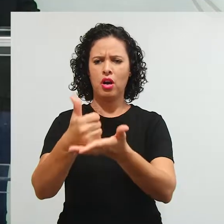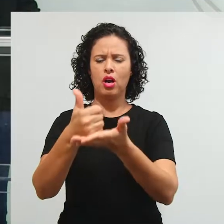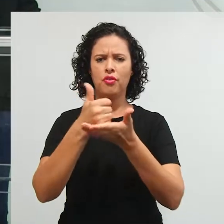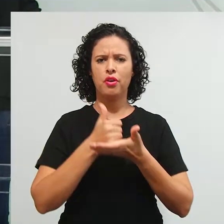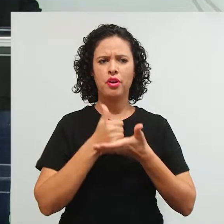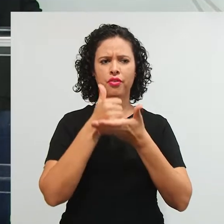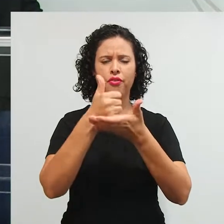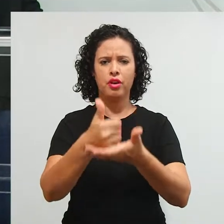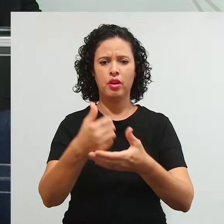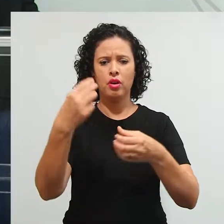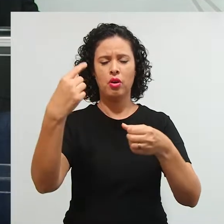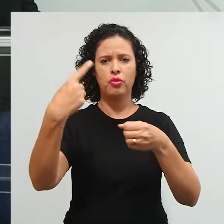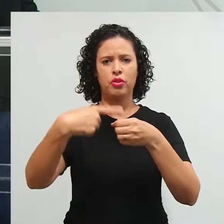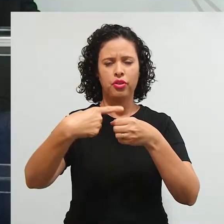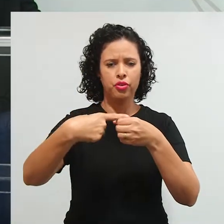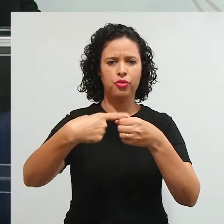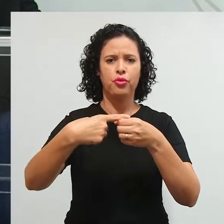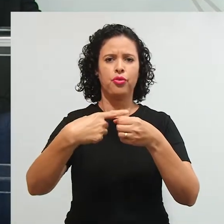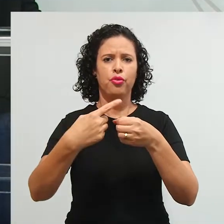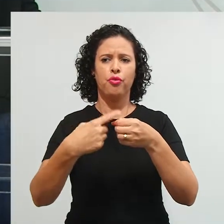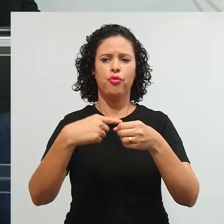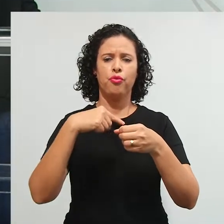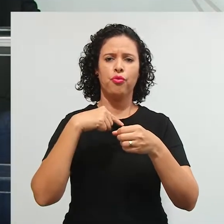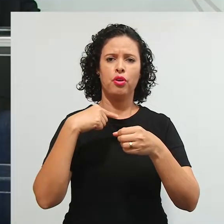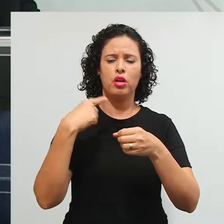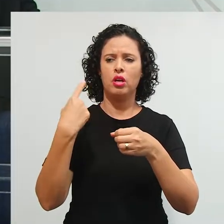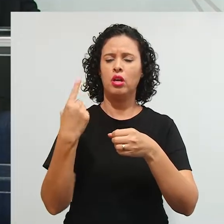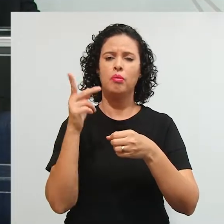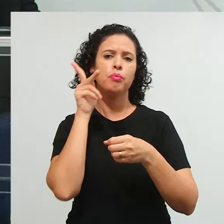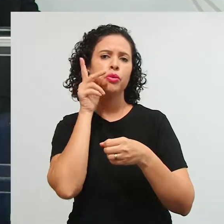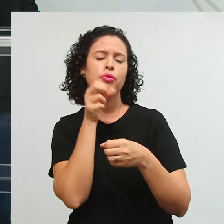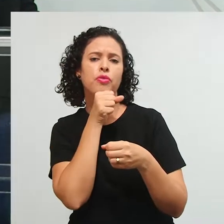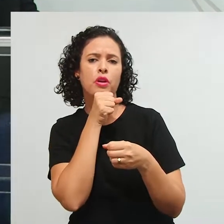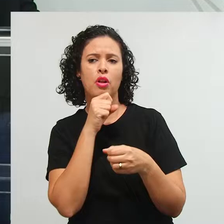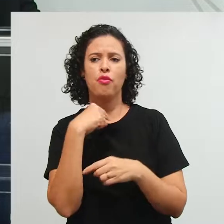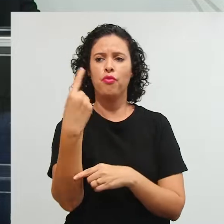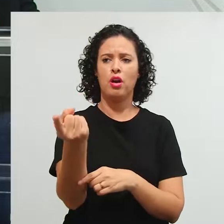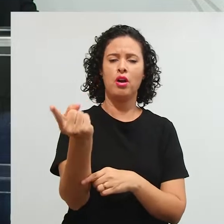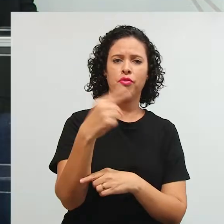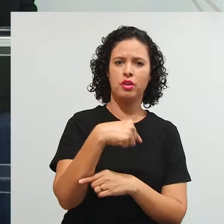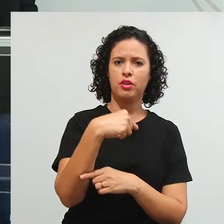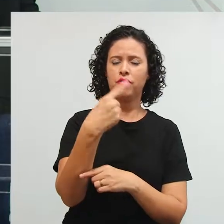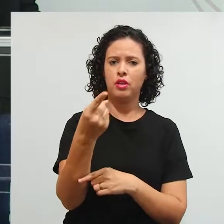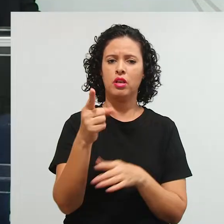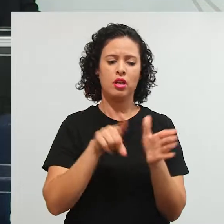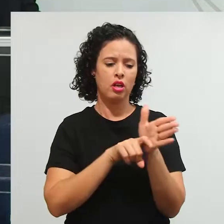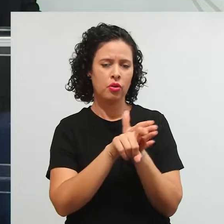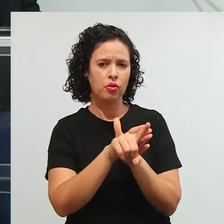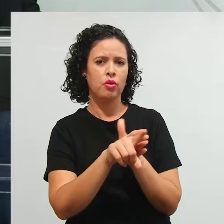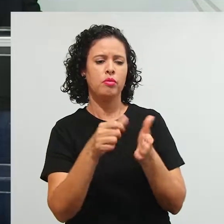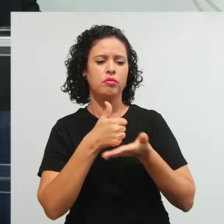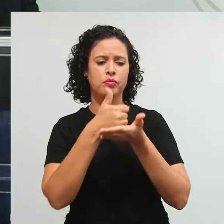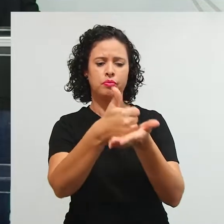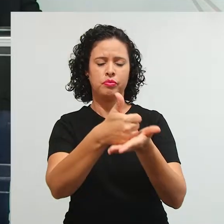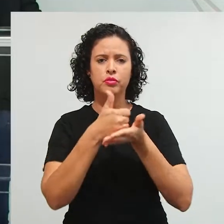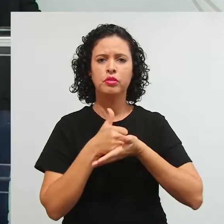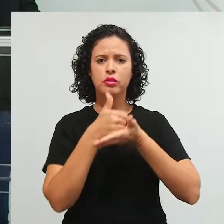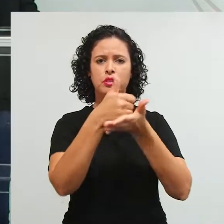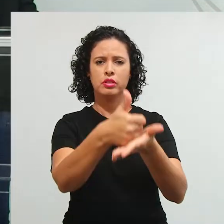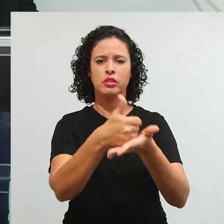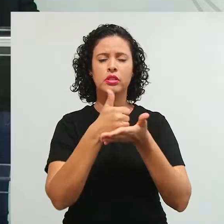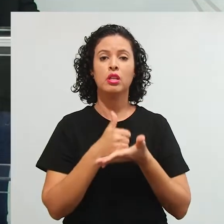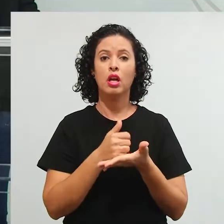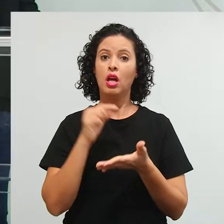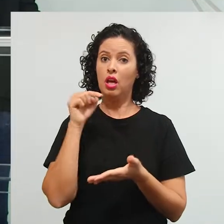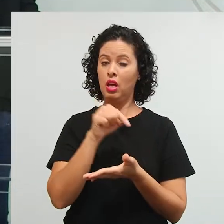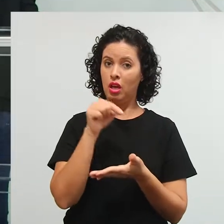para Porto Velho ou, por exemplo, para o Hospital Regional de Cacoal, carregando pacientes. Então, nesse caso,